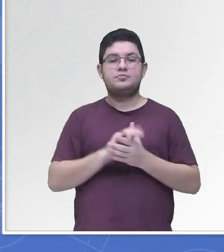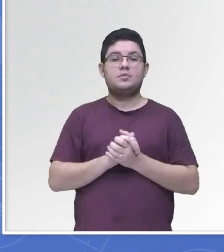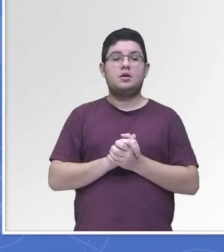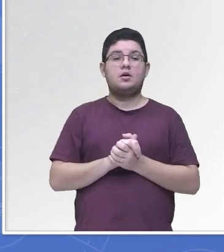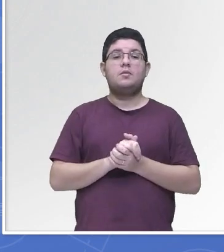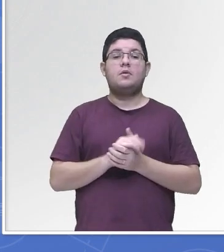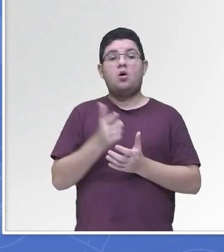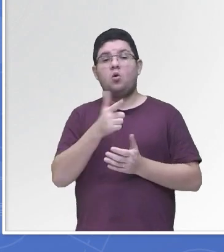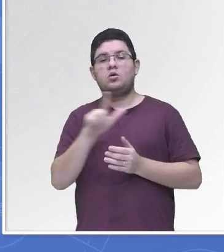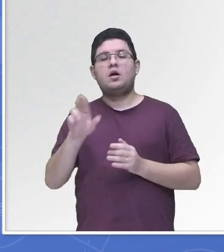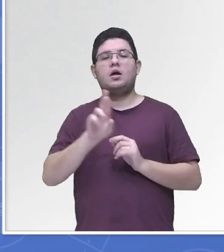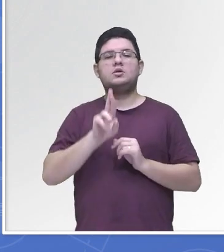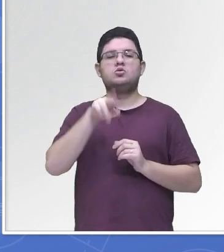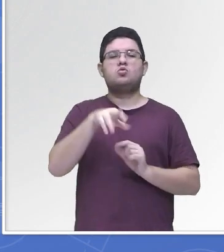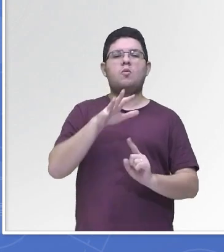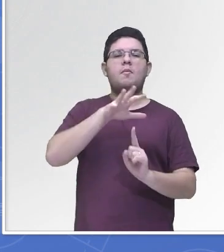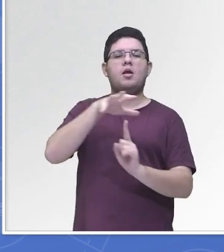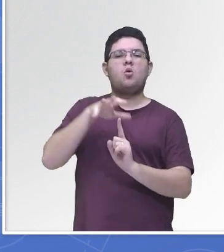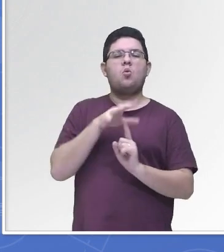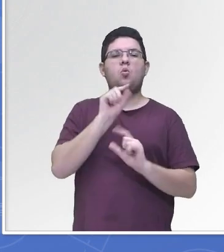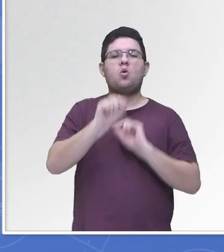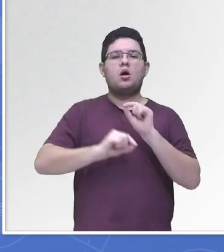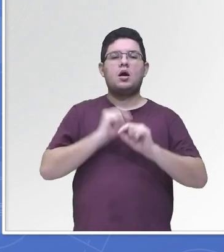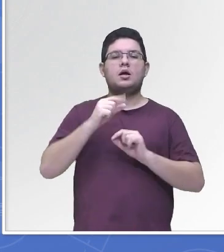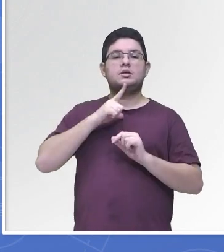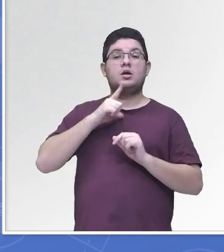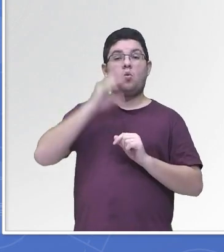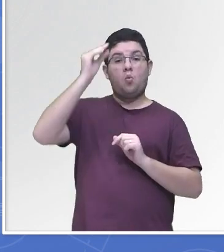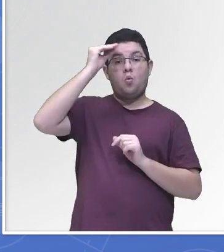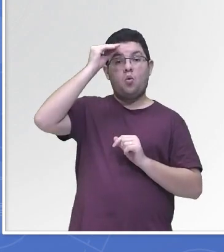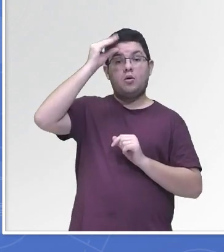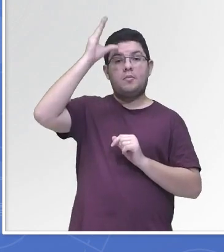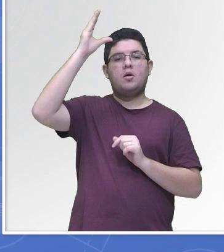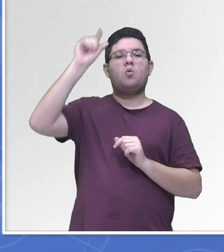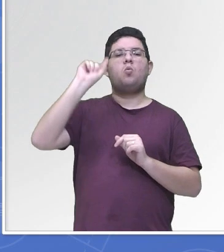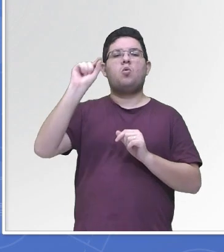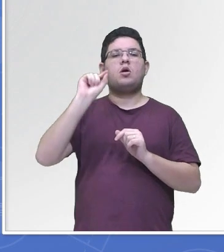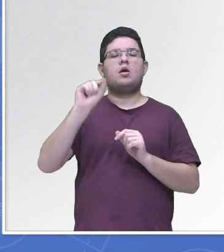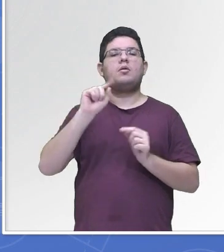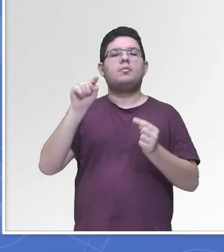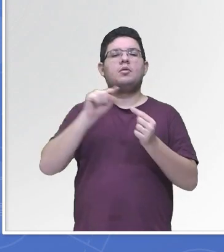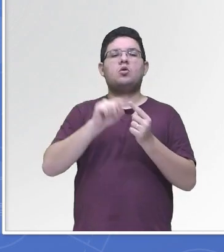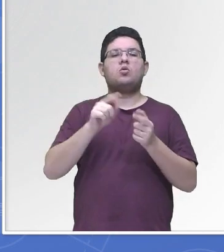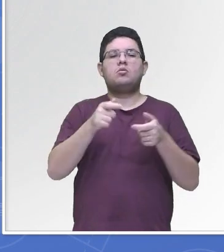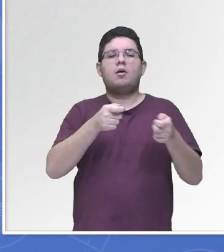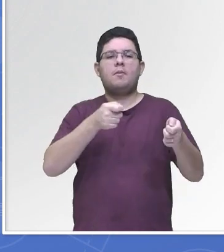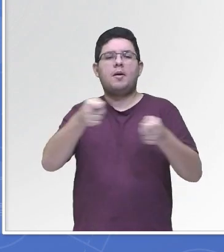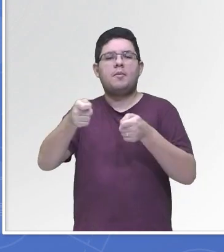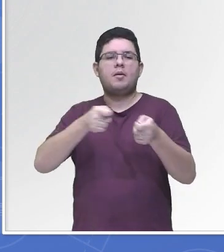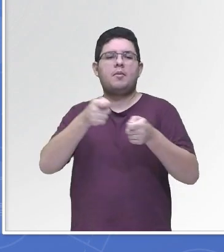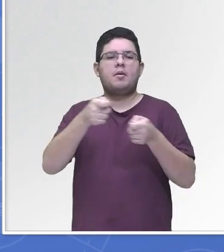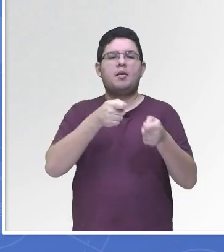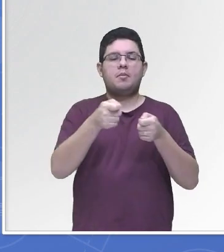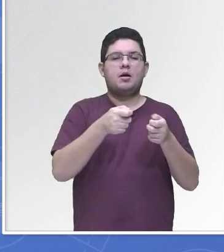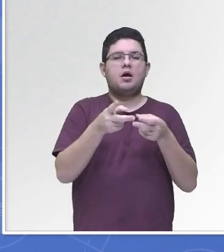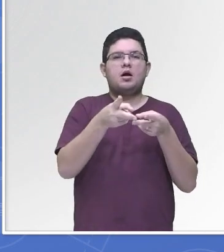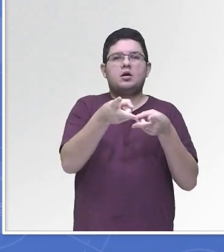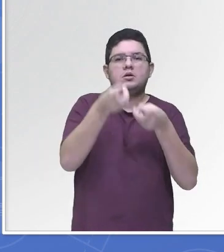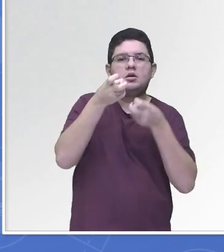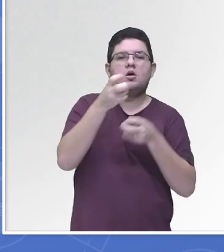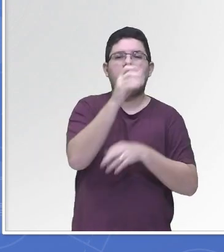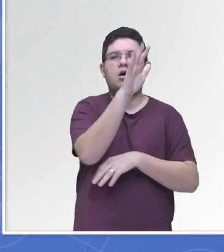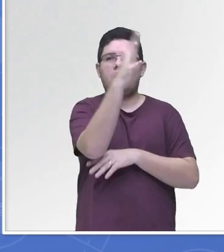aquela que traz um conhecimento utilizado para estabelecer o domínio e a exploração sobre a natureza,